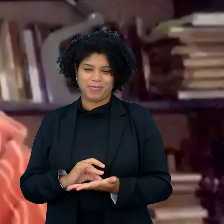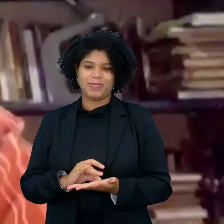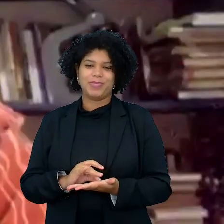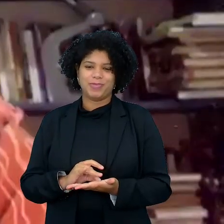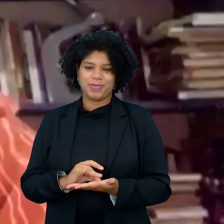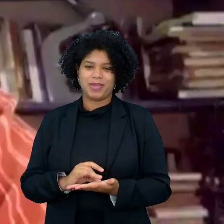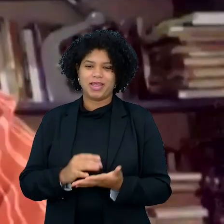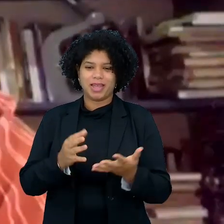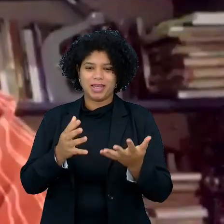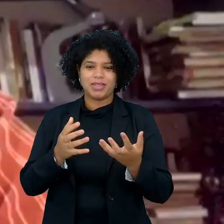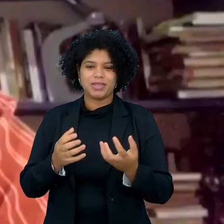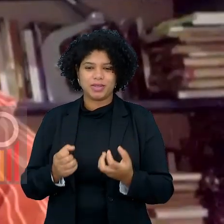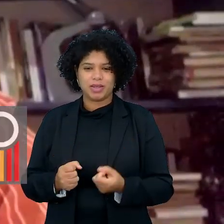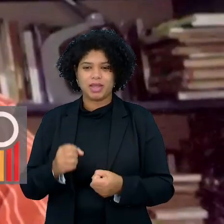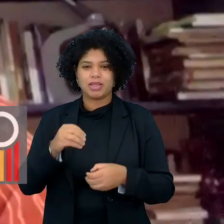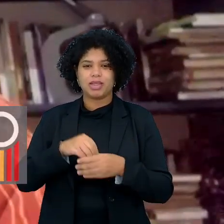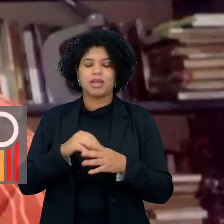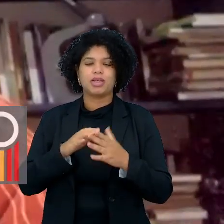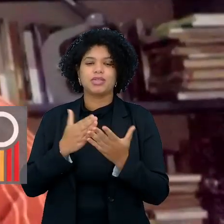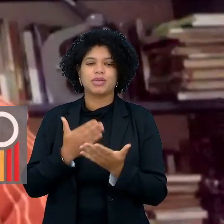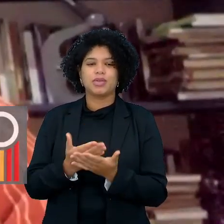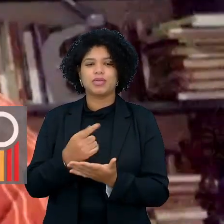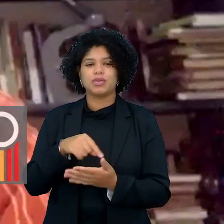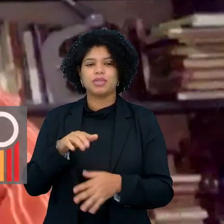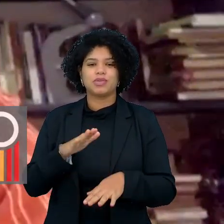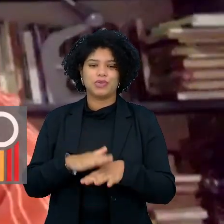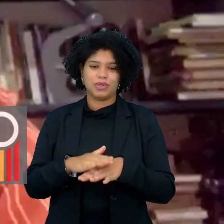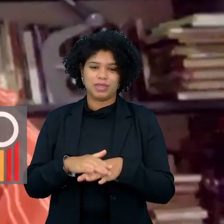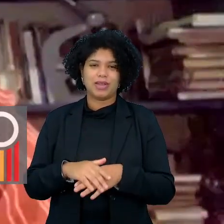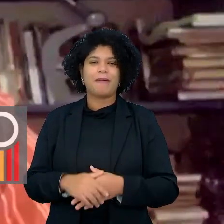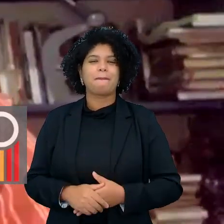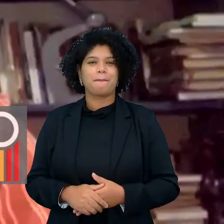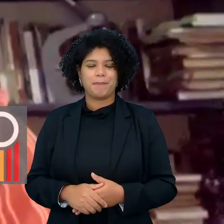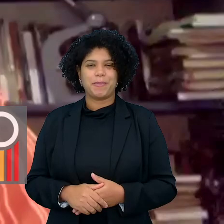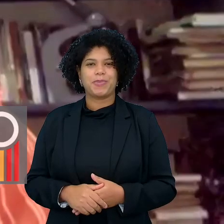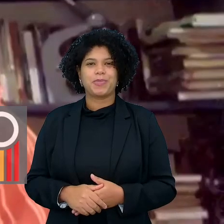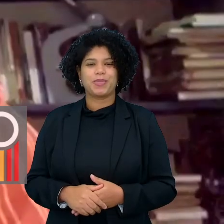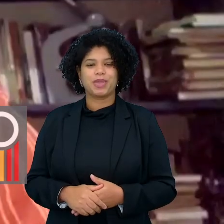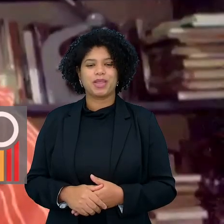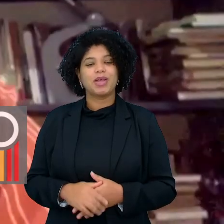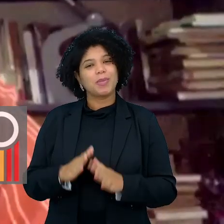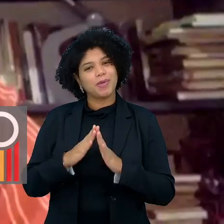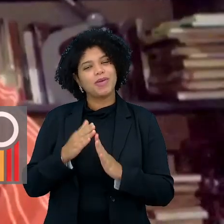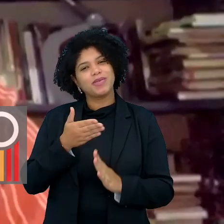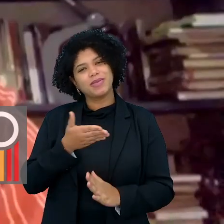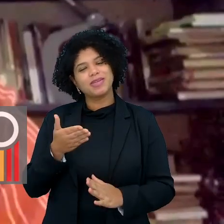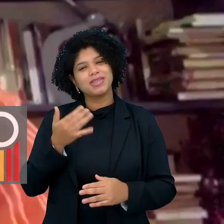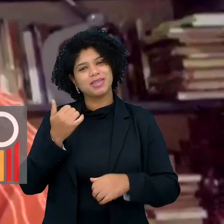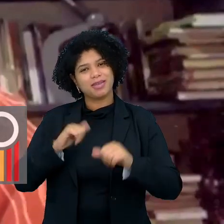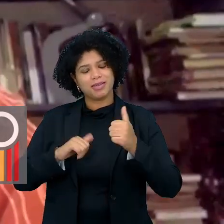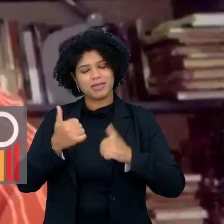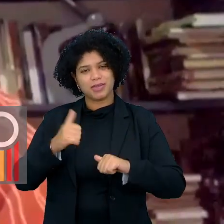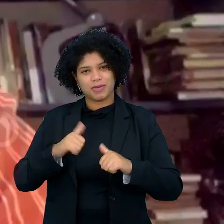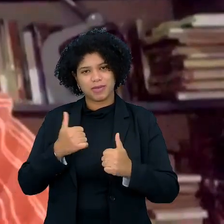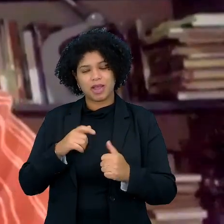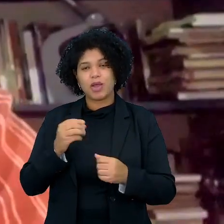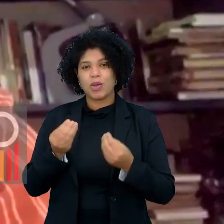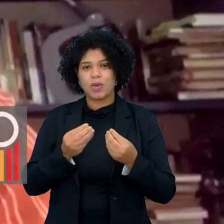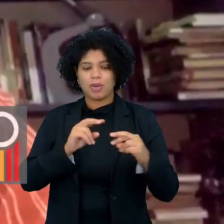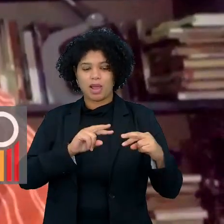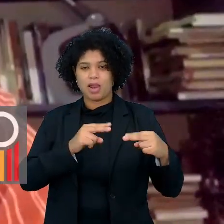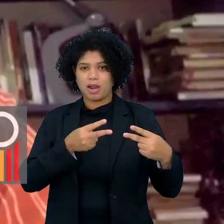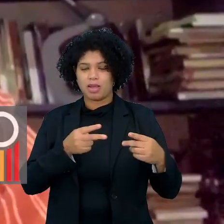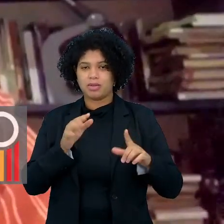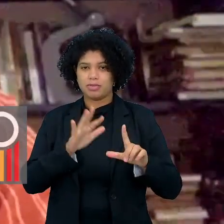possível de acontecer aí na escola de vocês. Peço, né, que, por favor, que vocês avaliem nosso encontro por meio dos links aí que estão